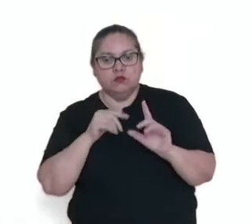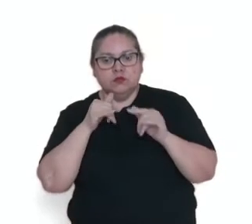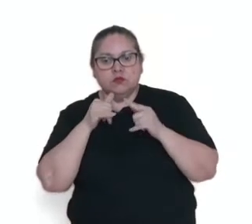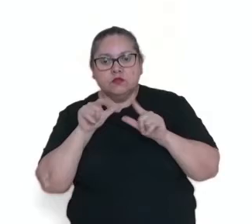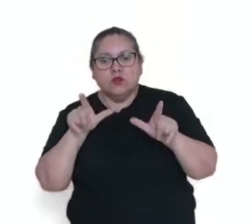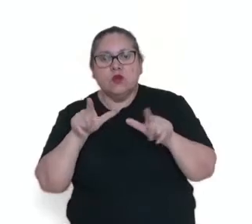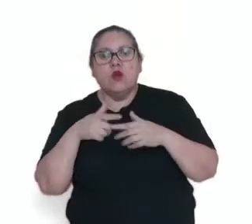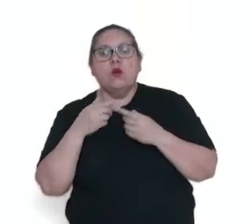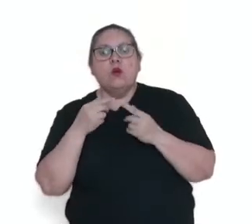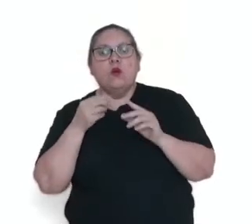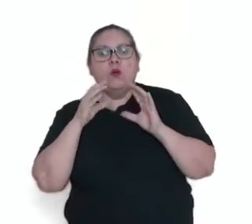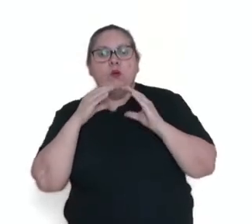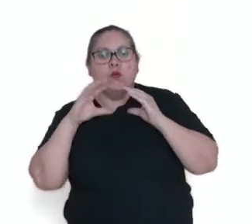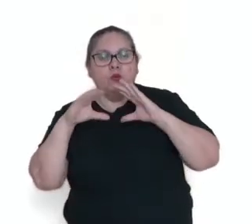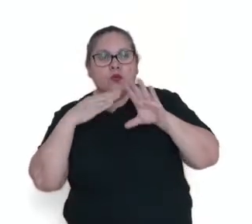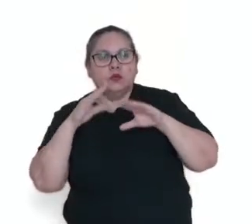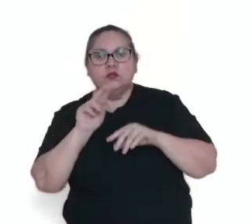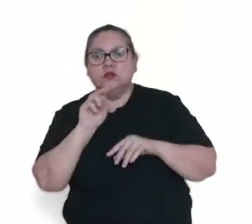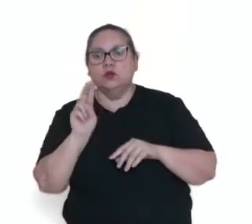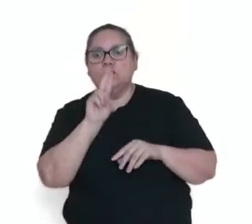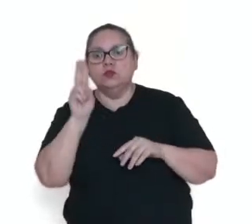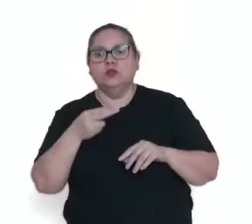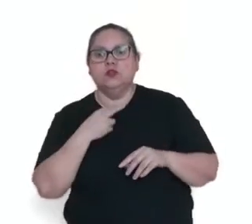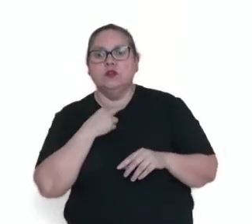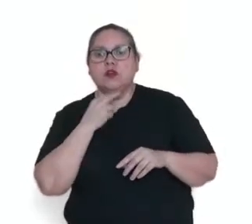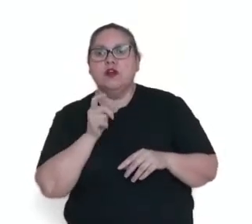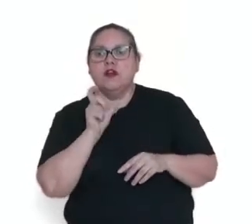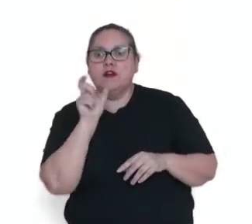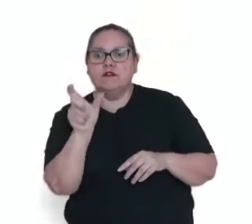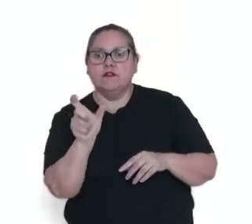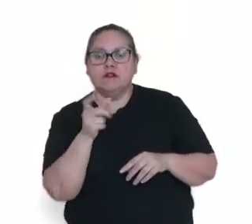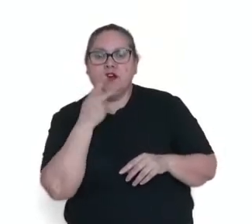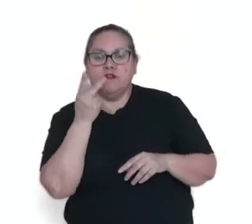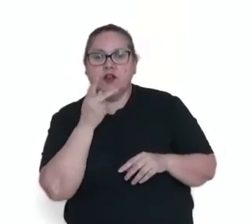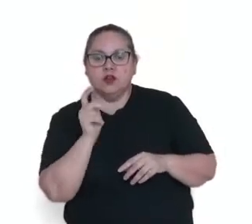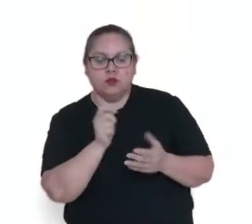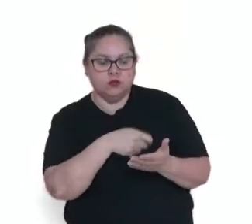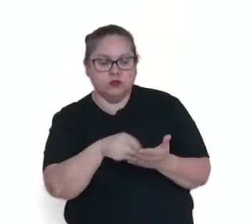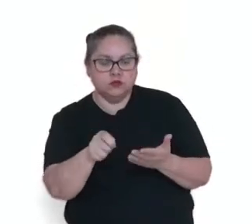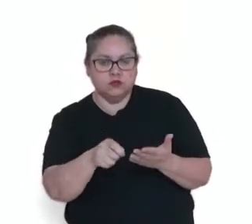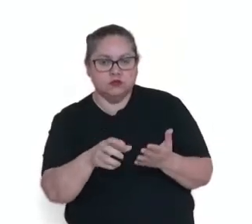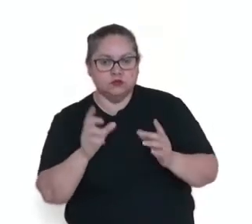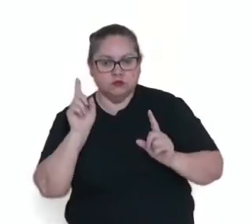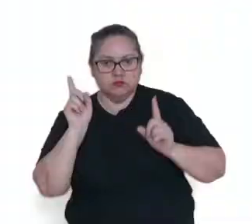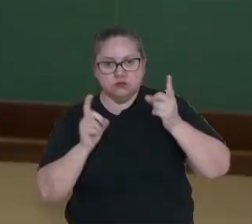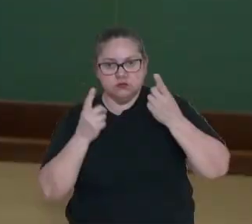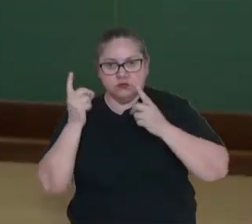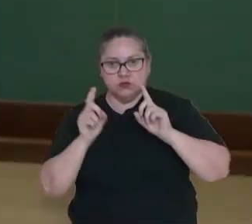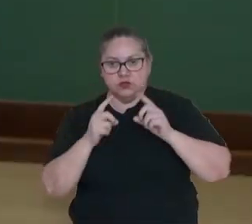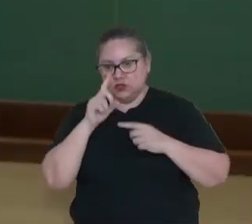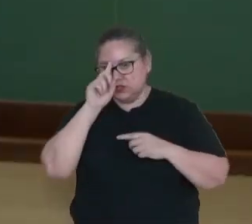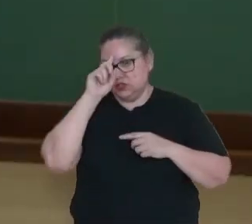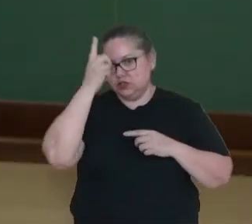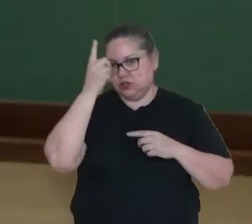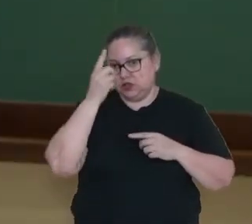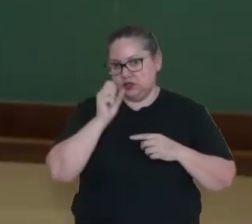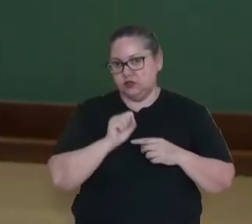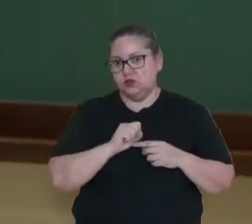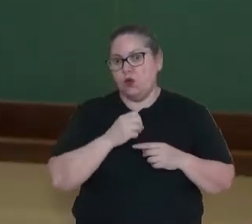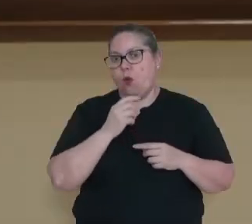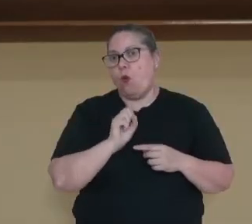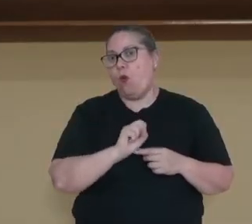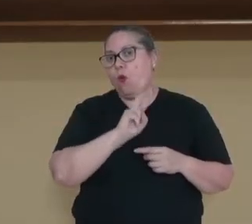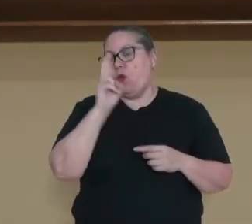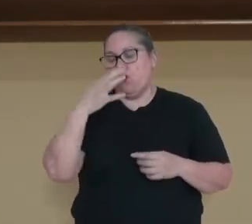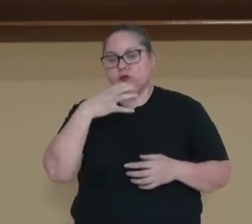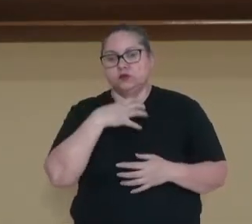de comunicar não utilizando a fala ou escrita. Os gestos ainda expressam ideias ou